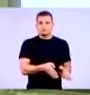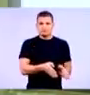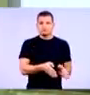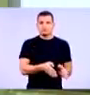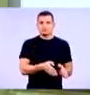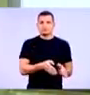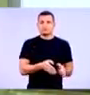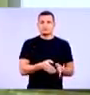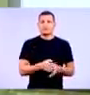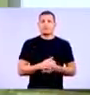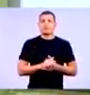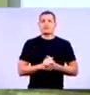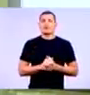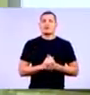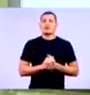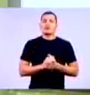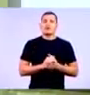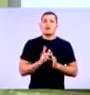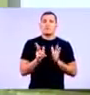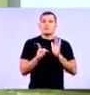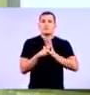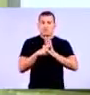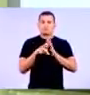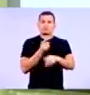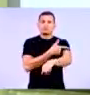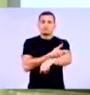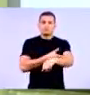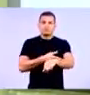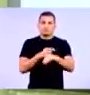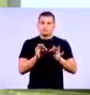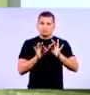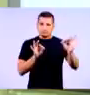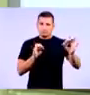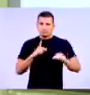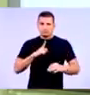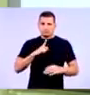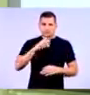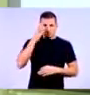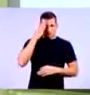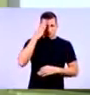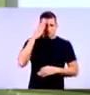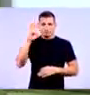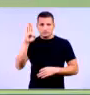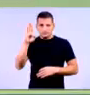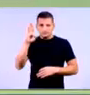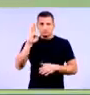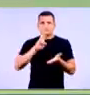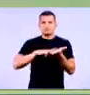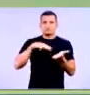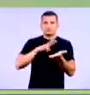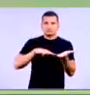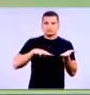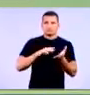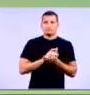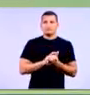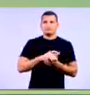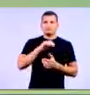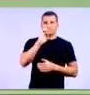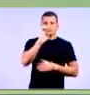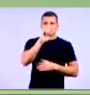estruturais do formato de educação à distância. Nós temos como principais metodologias o